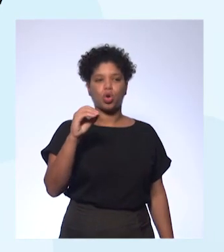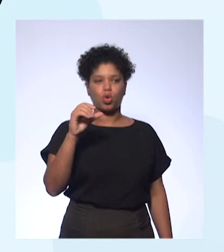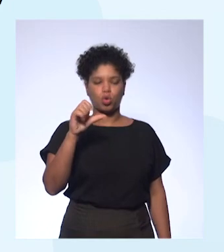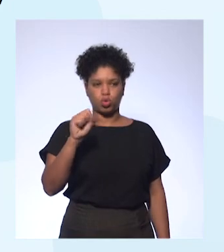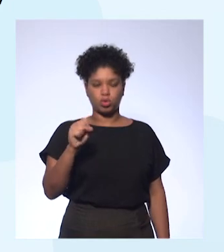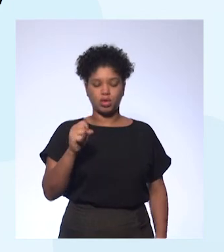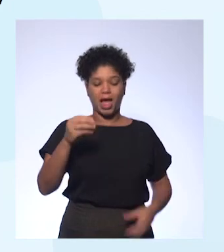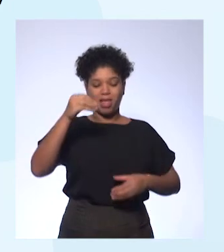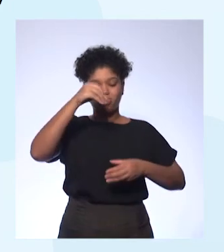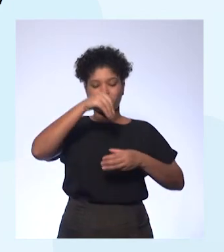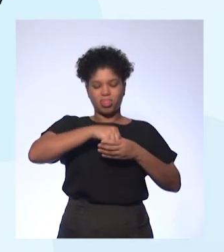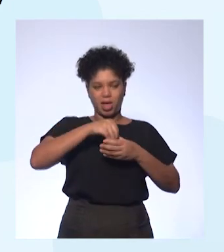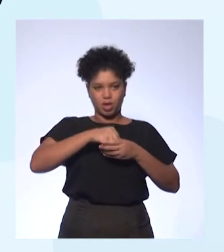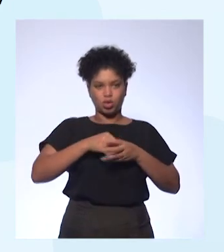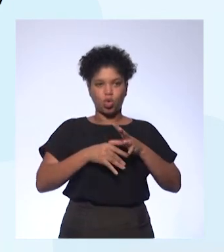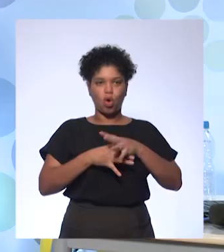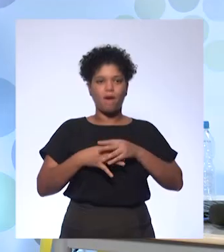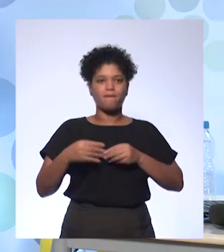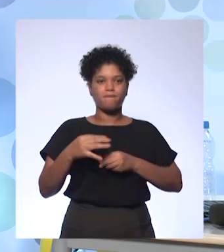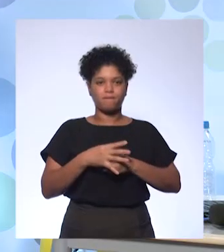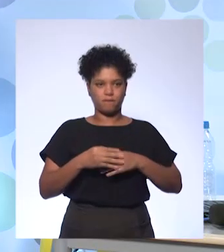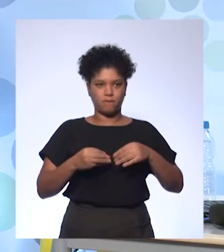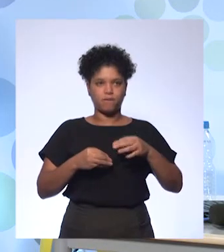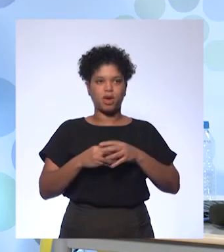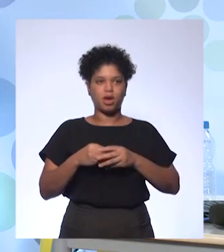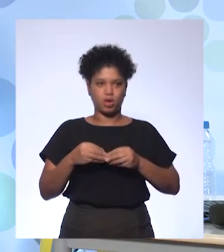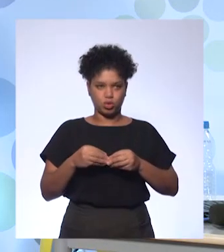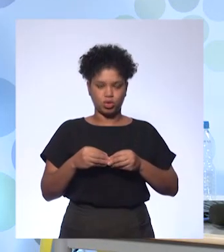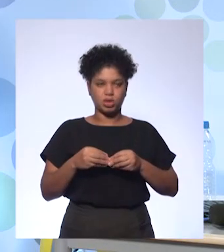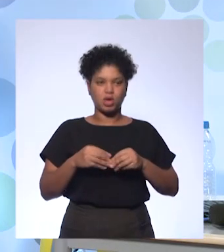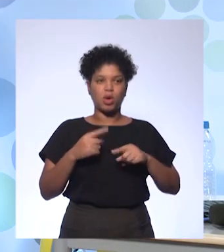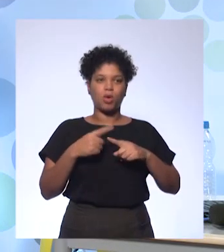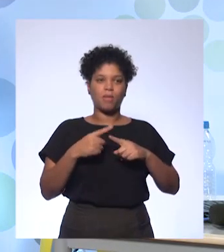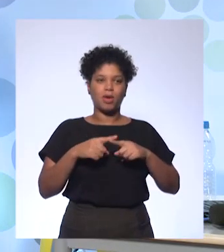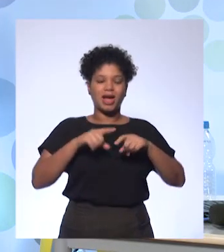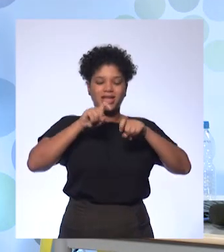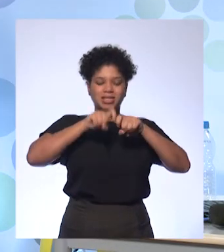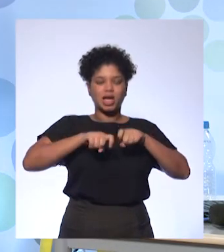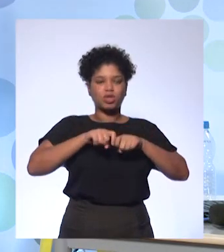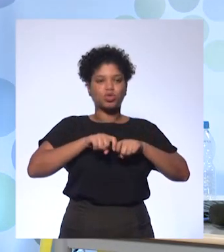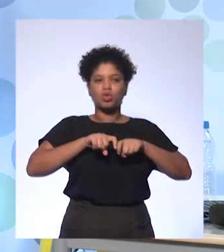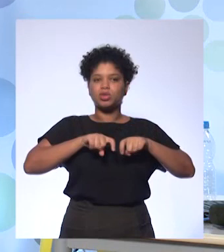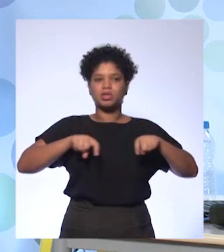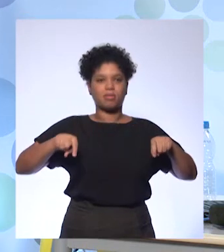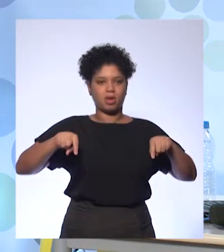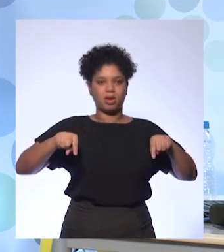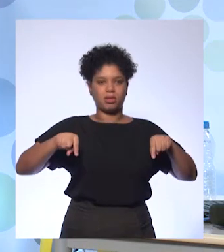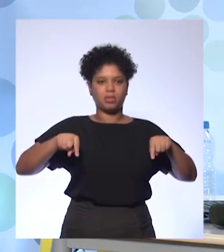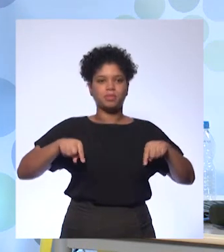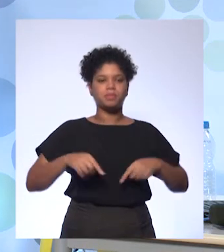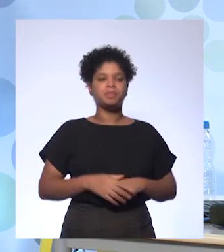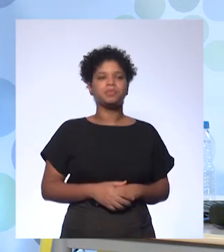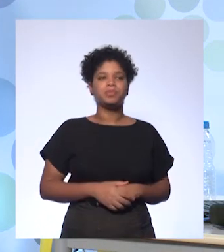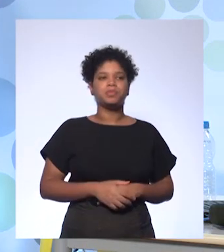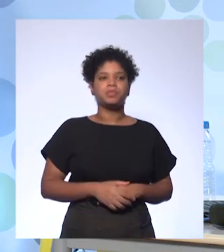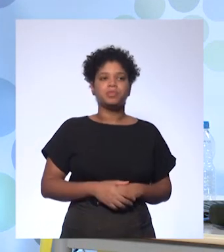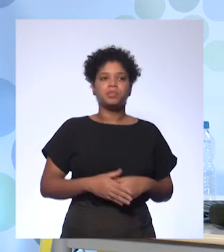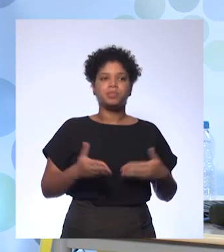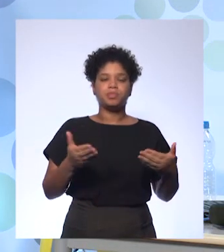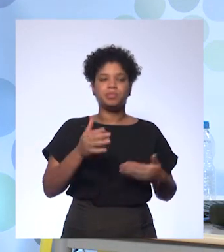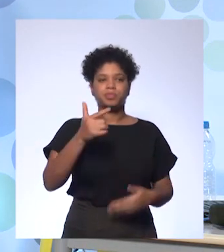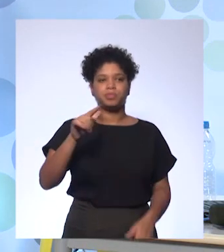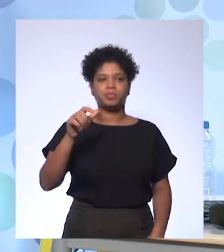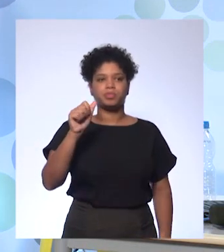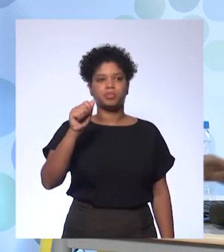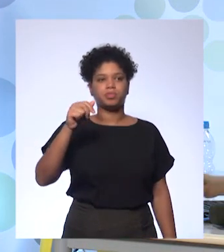Então, vai apresentar aí os sexos separados. A gente vai falar agora dos